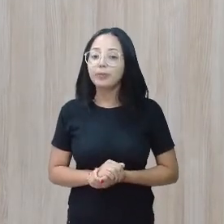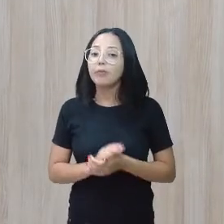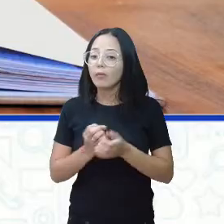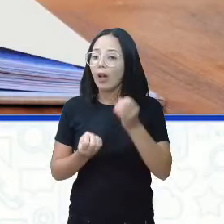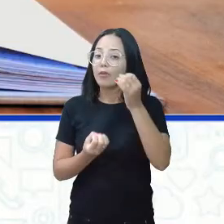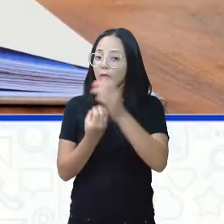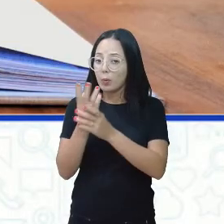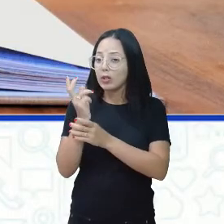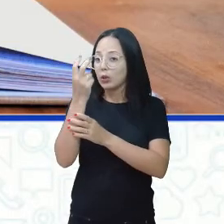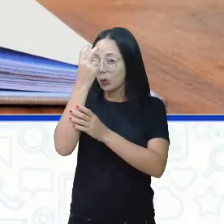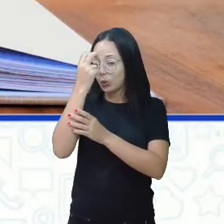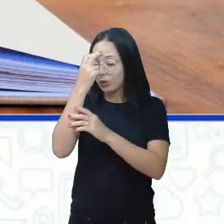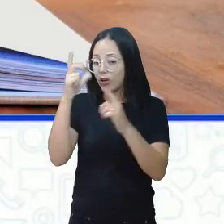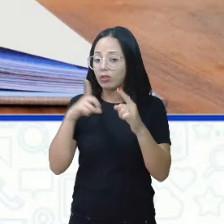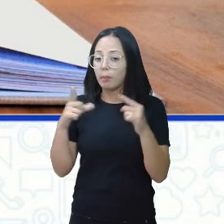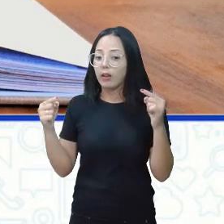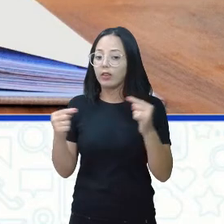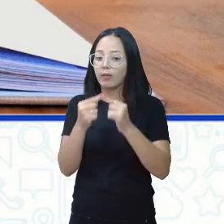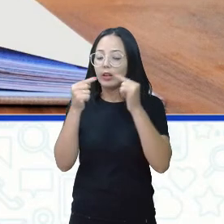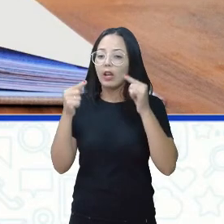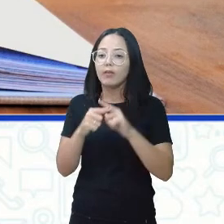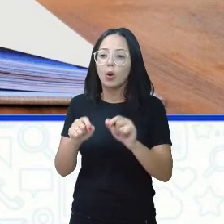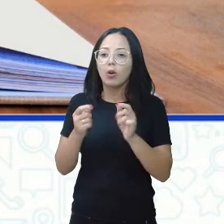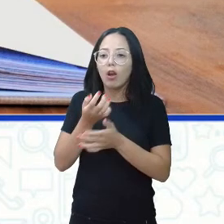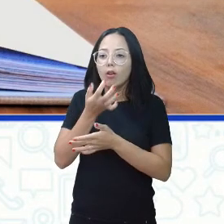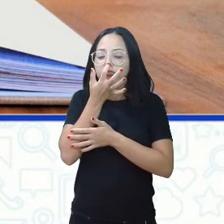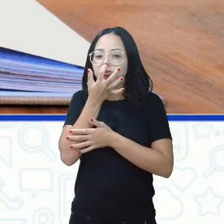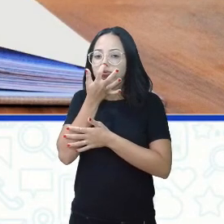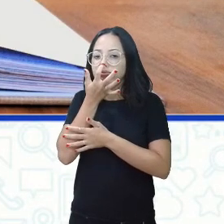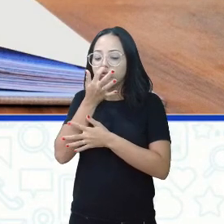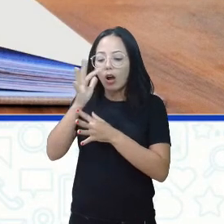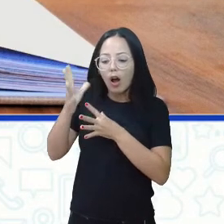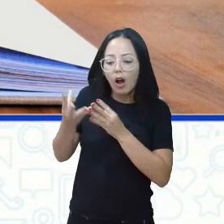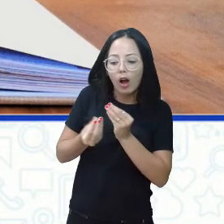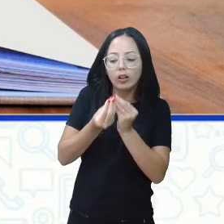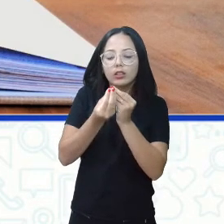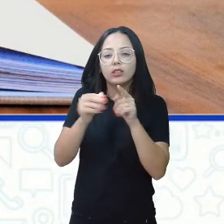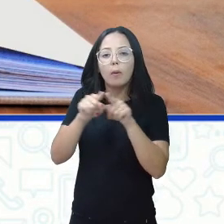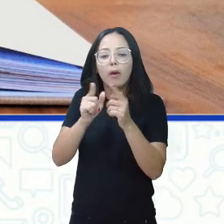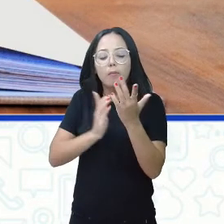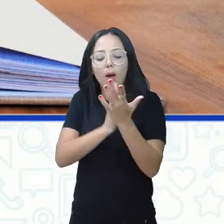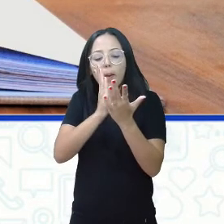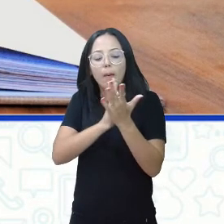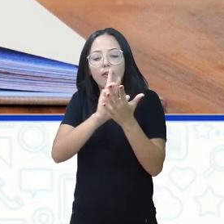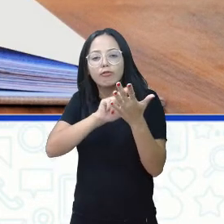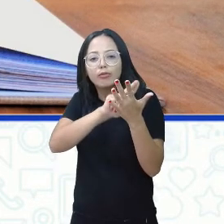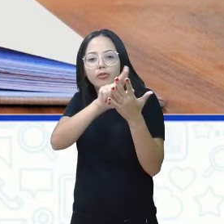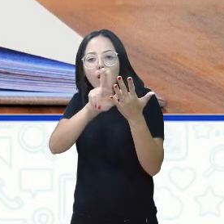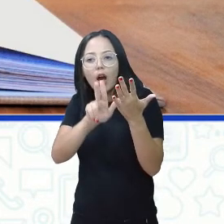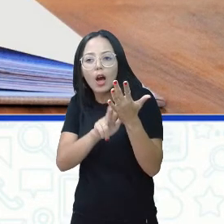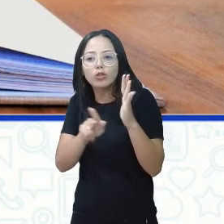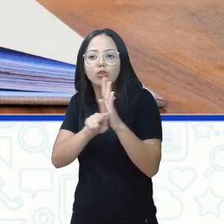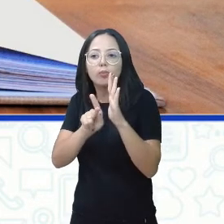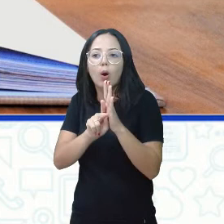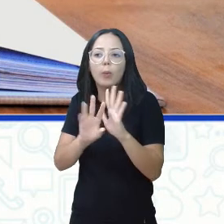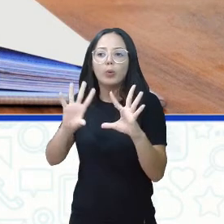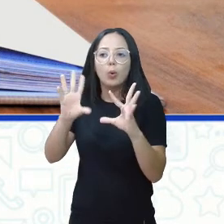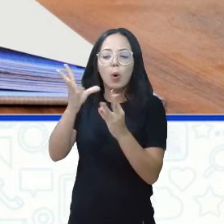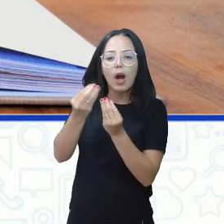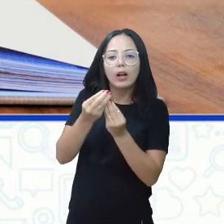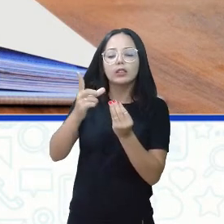A formação cultural tem a ver também com a apreciação da arte em suas diversas formas. As formas de arte